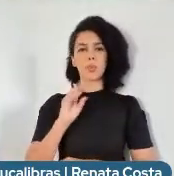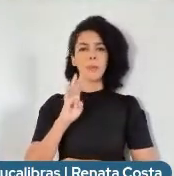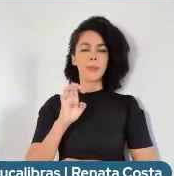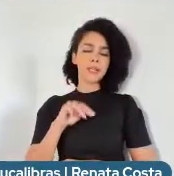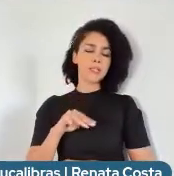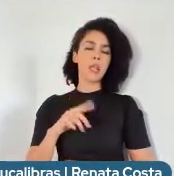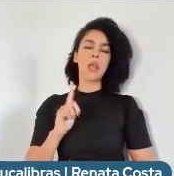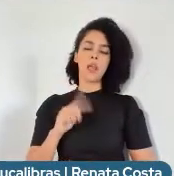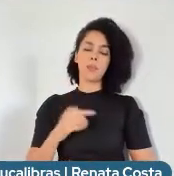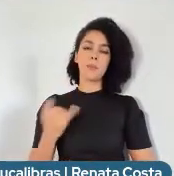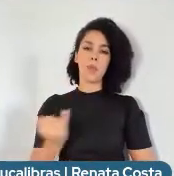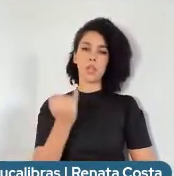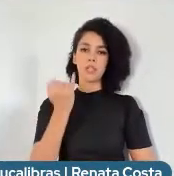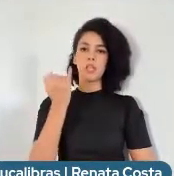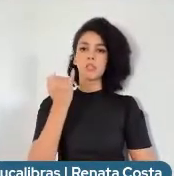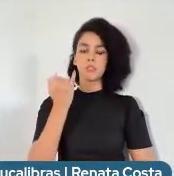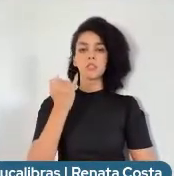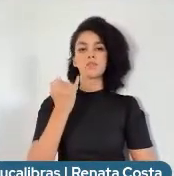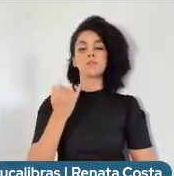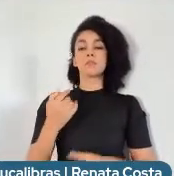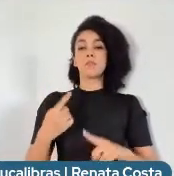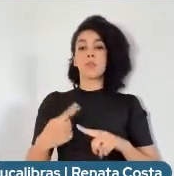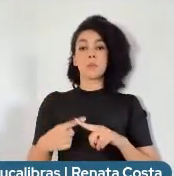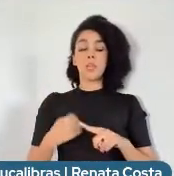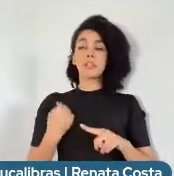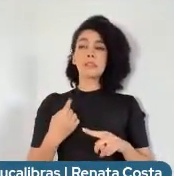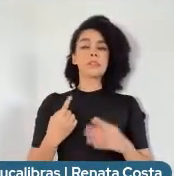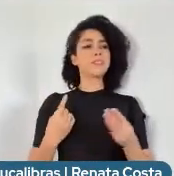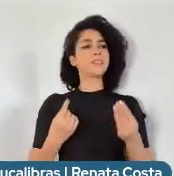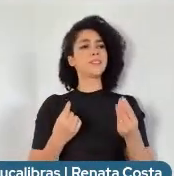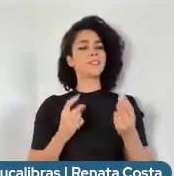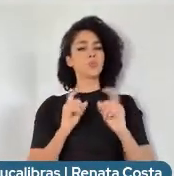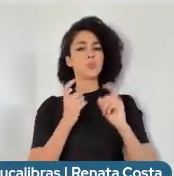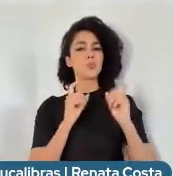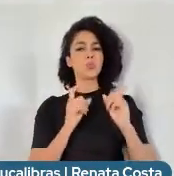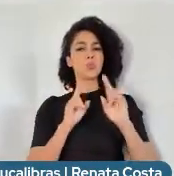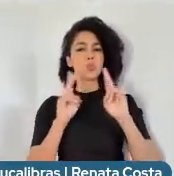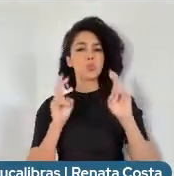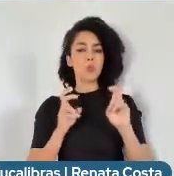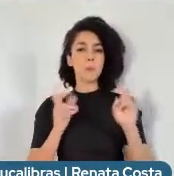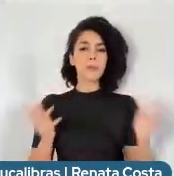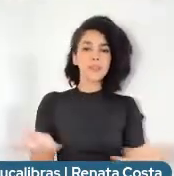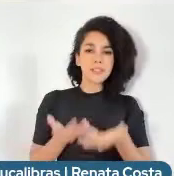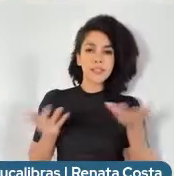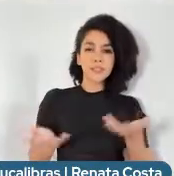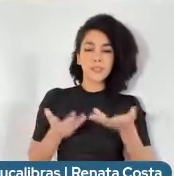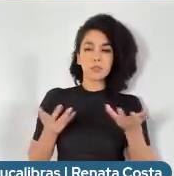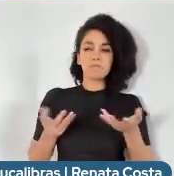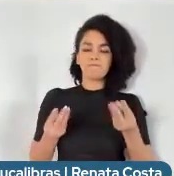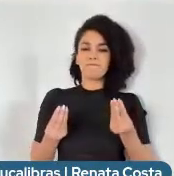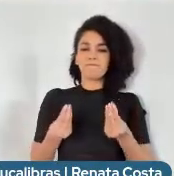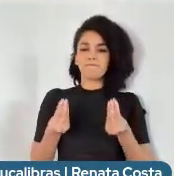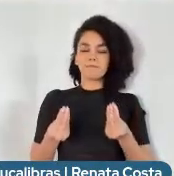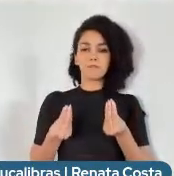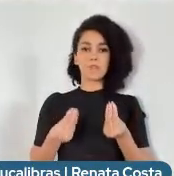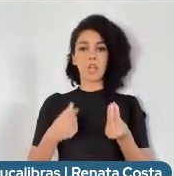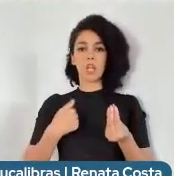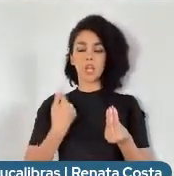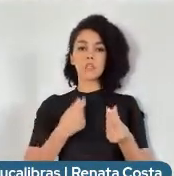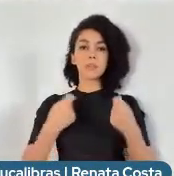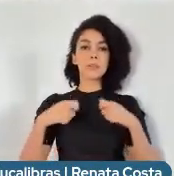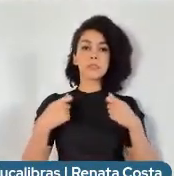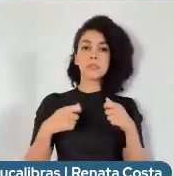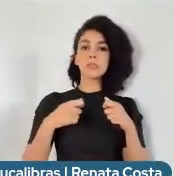também. E muitas vezes, quando a gente discute questões relacionadas a incentivo, a gente precisa passar por